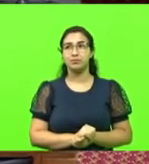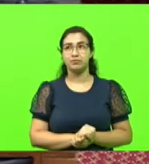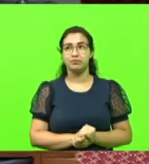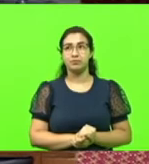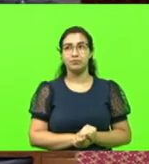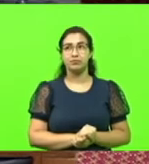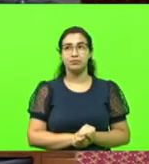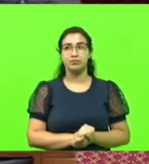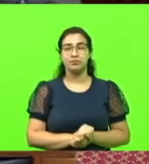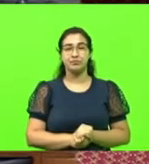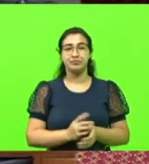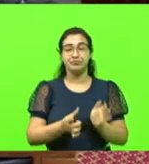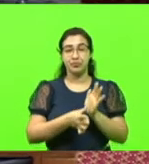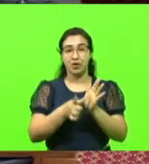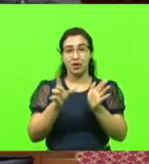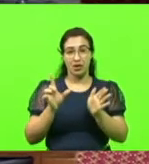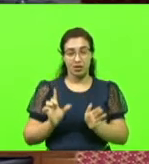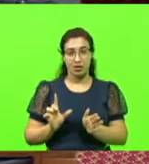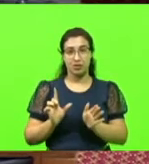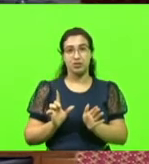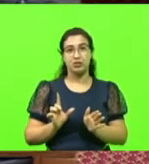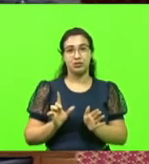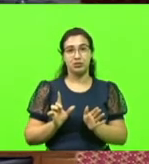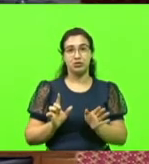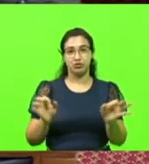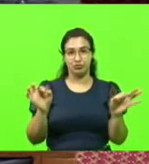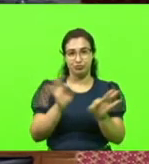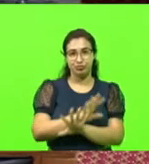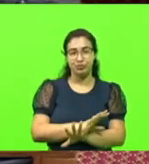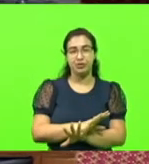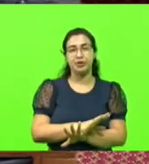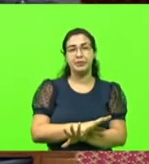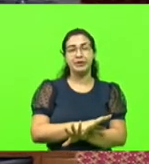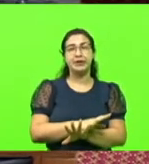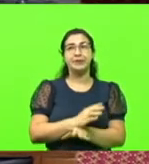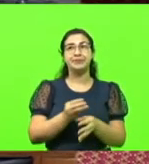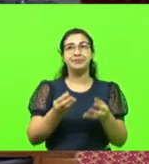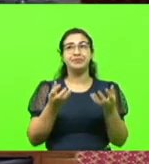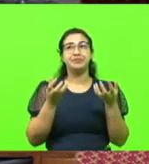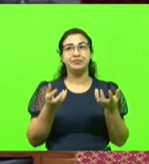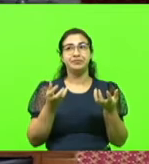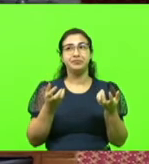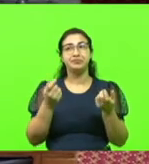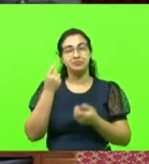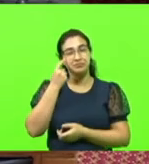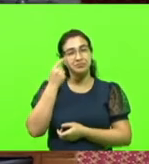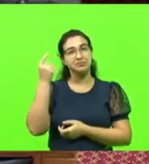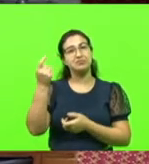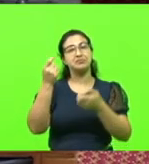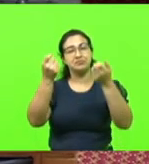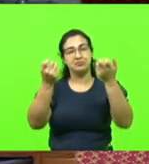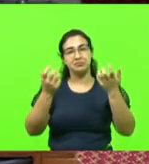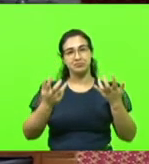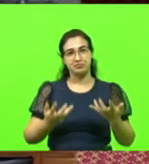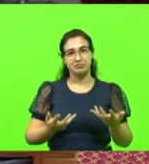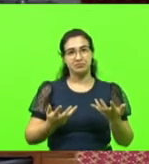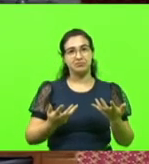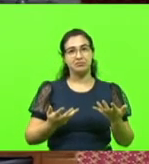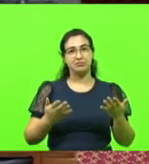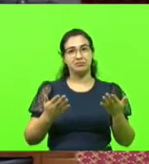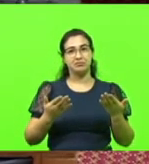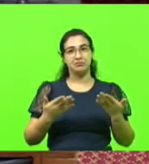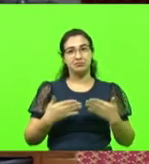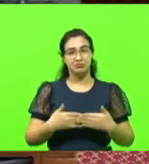Antes de partir para a conclusão, eu quero fazer menção à inauguração